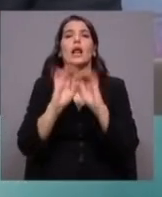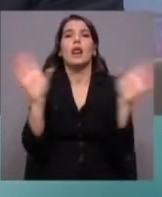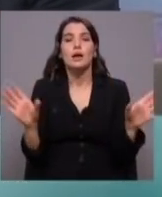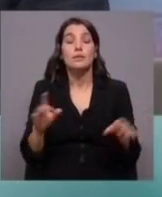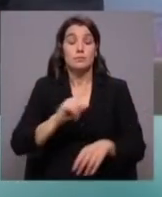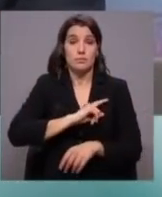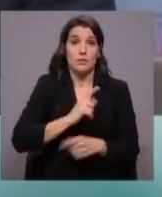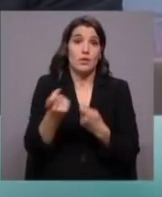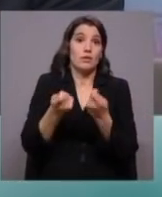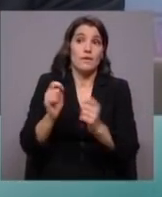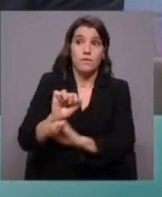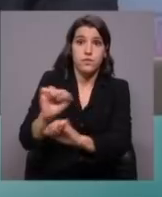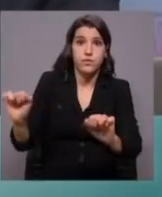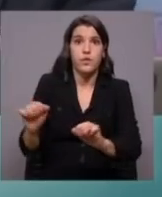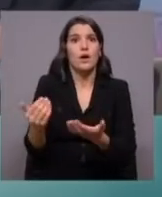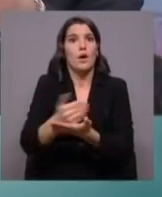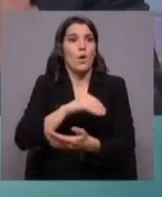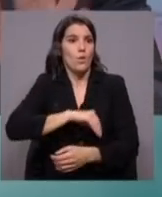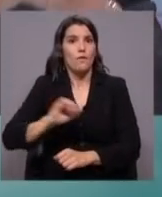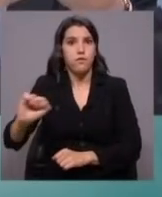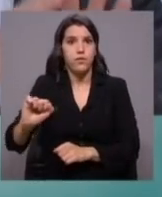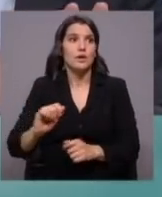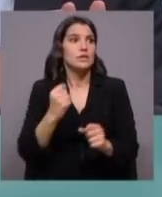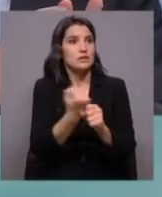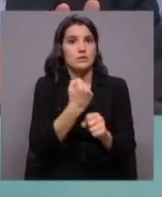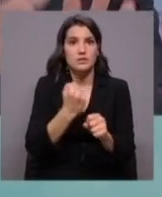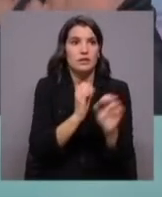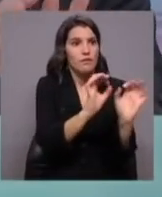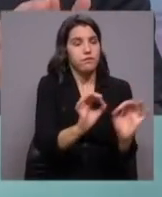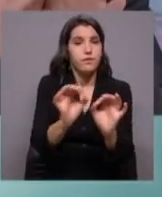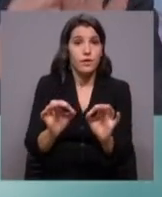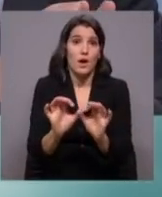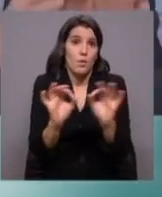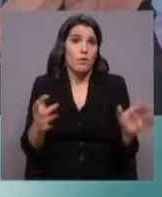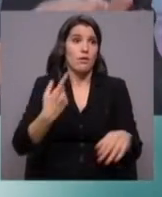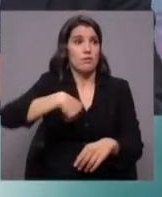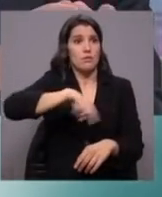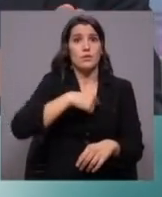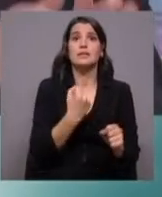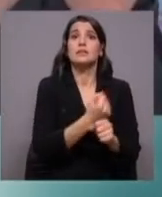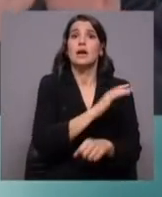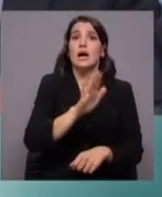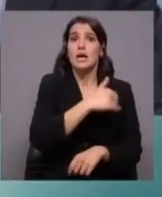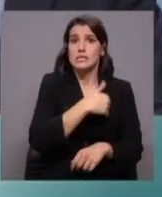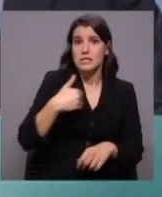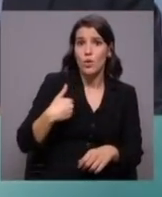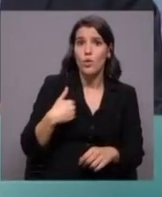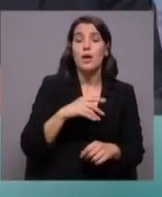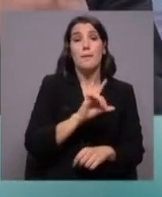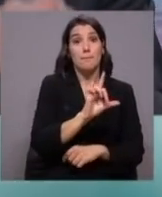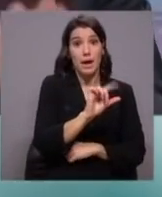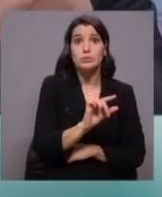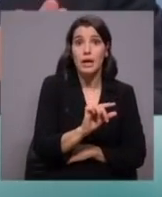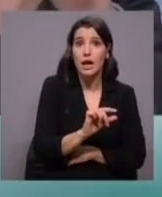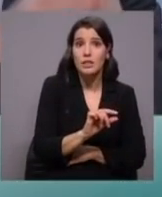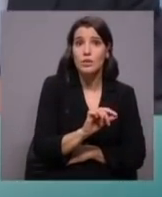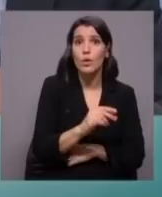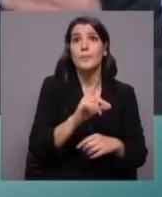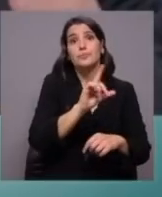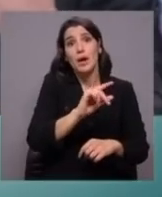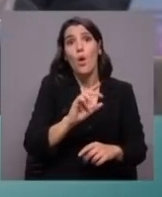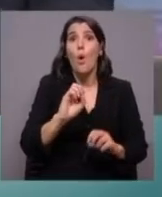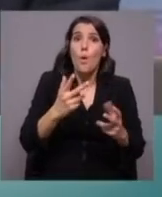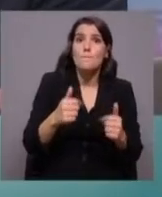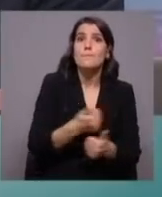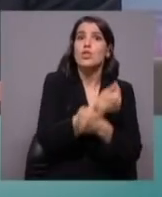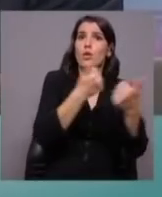sua organização e com o seu lucro, prestar o mesmo serviço que nós prestamos no Serviço Nacional de Saúde, mais barato, ou mais barato e melhor,